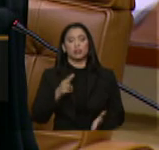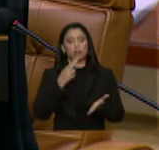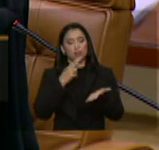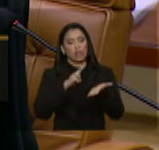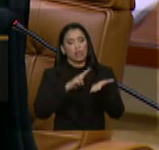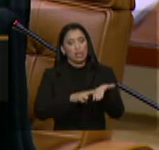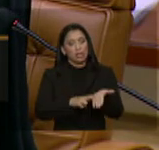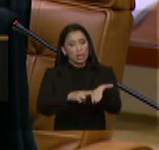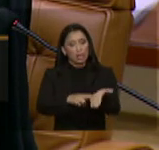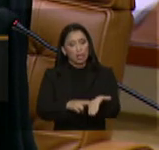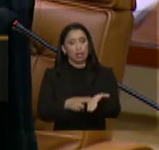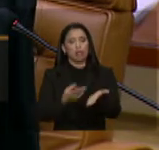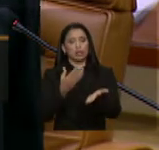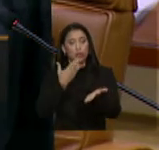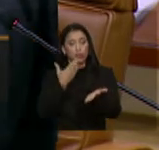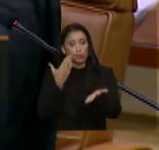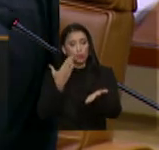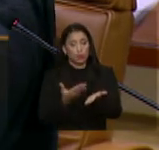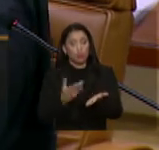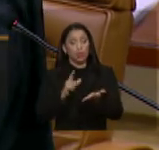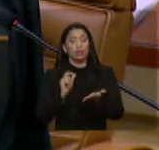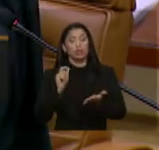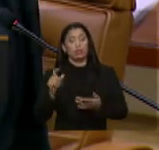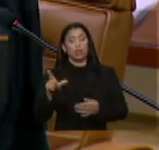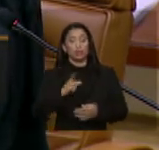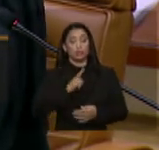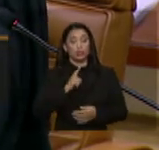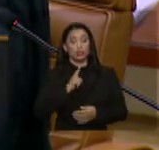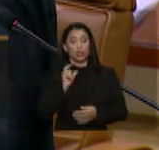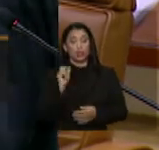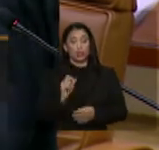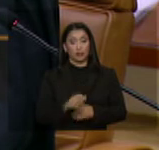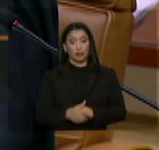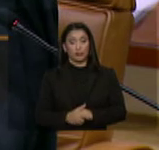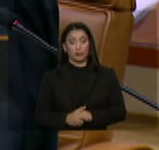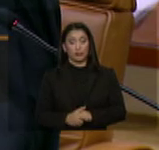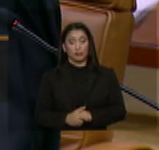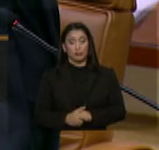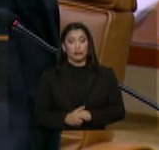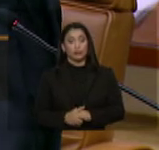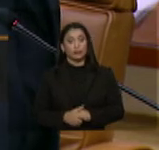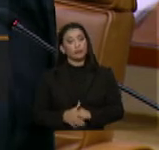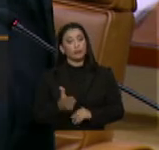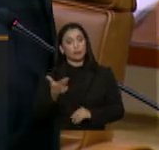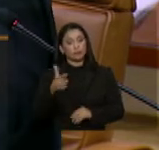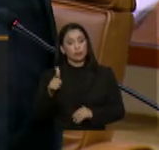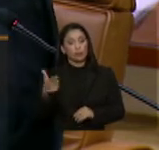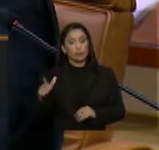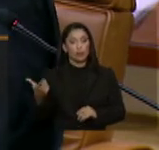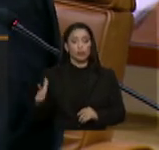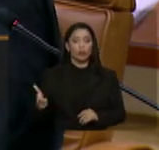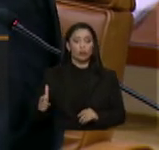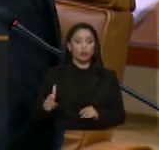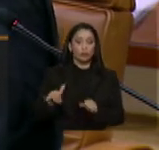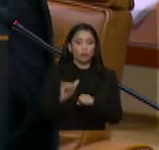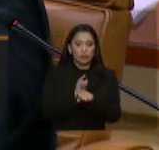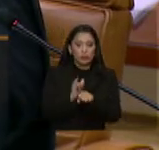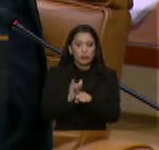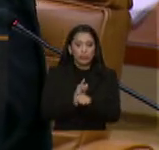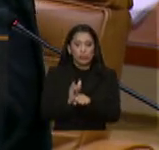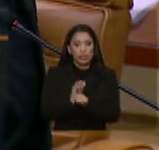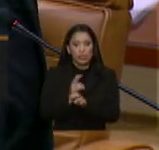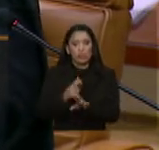rogatórias estaria tentar impedir é outros métodos Ou seja é